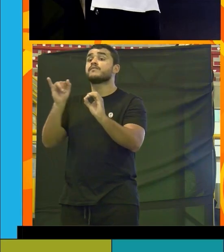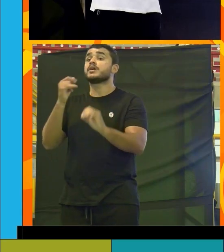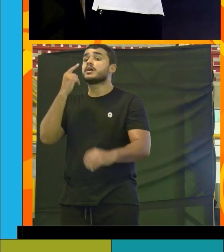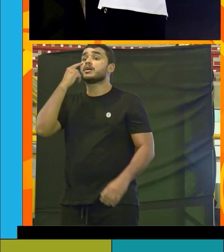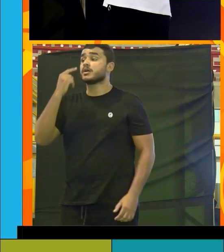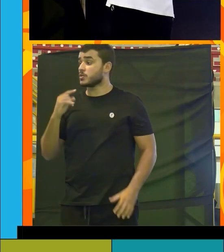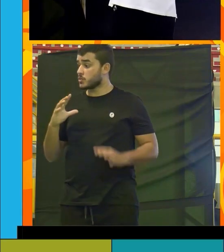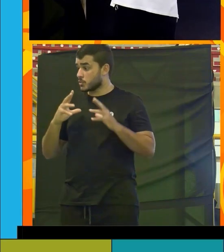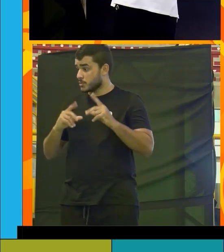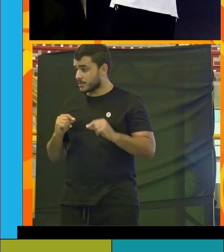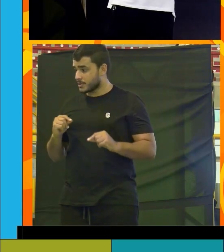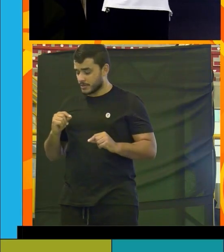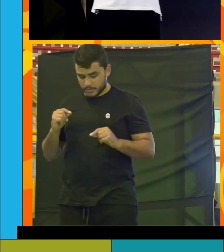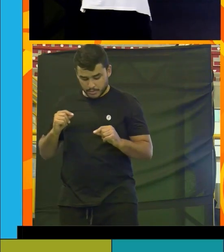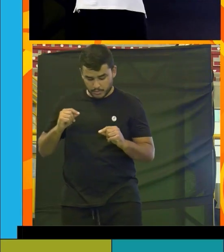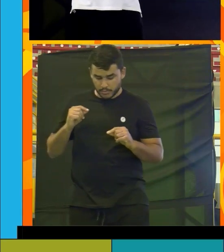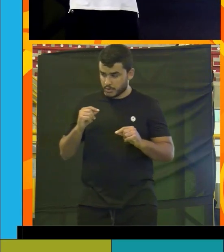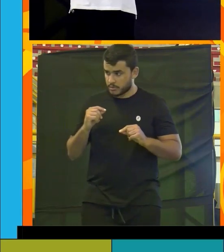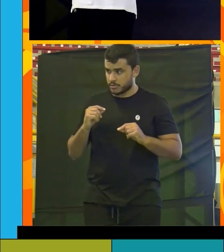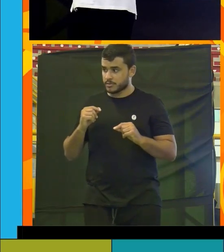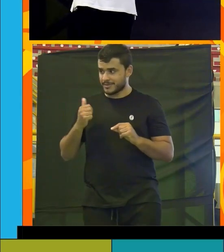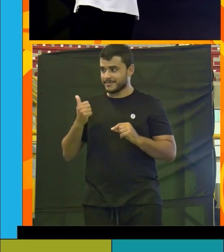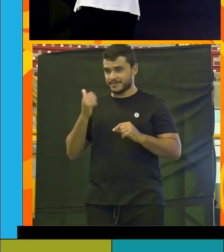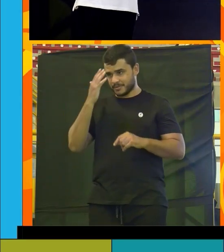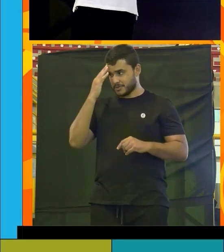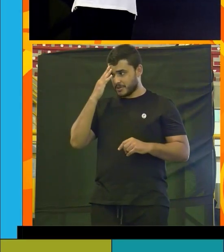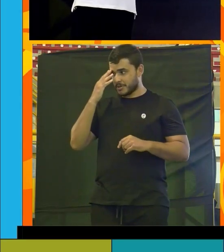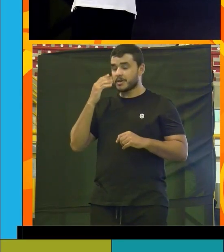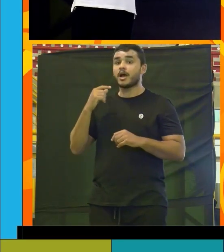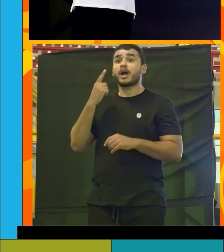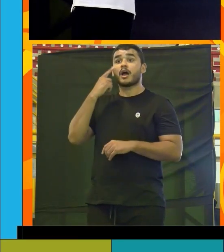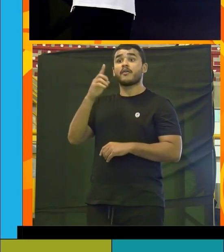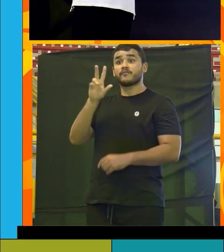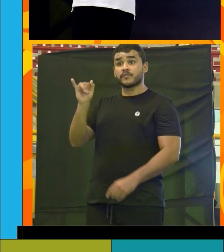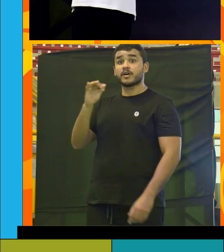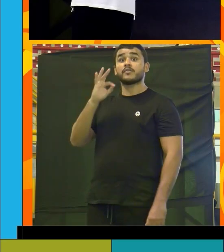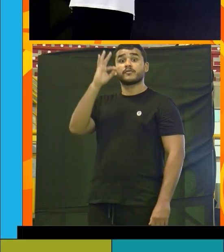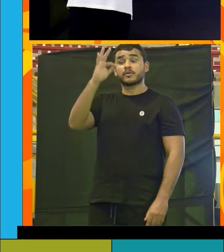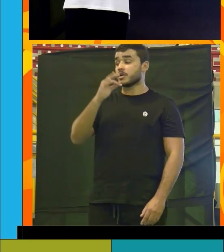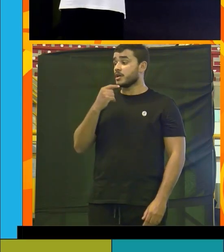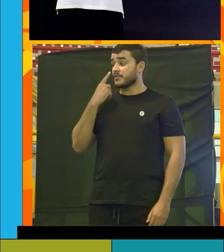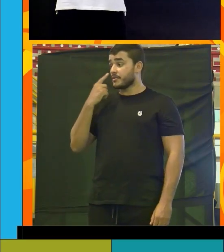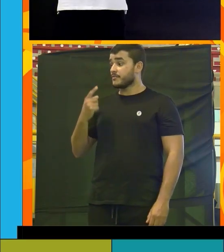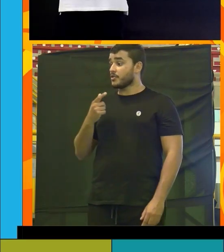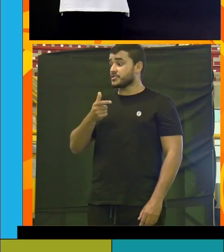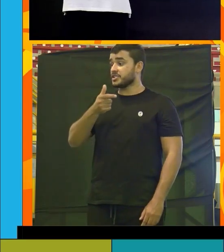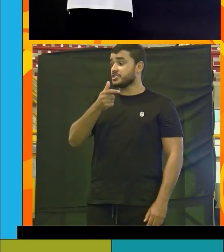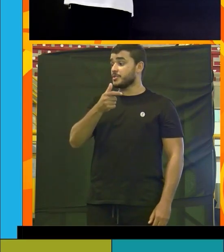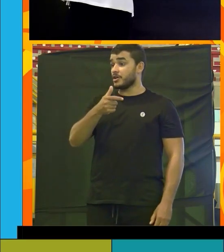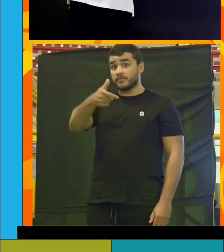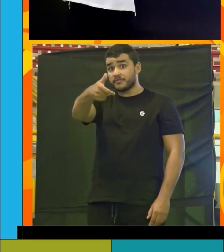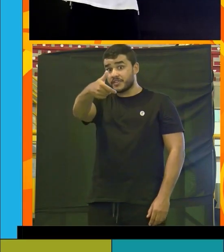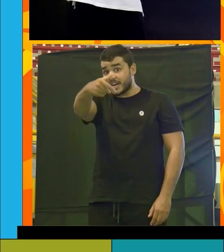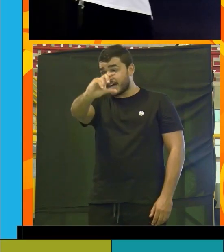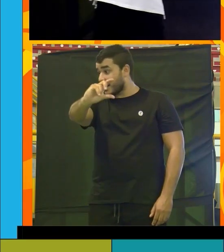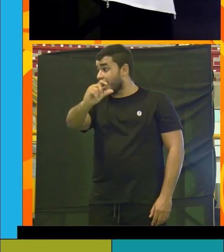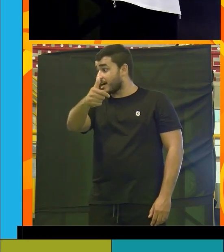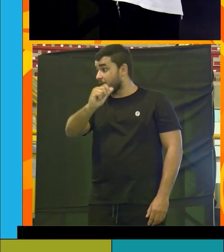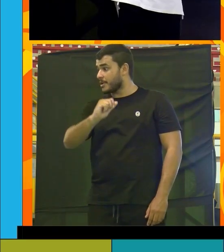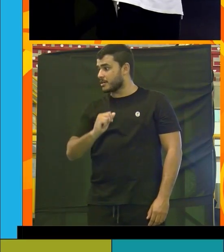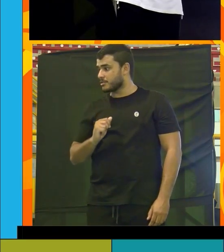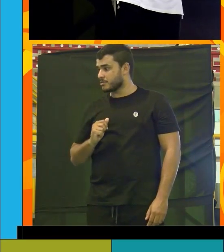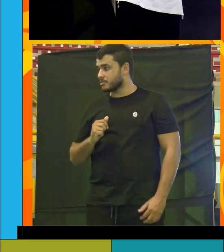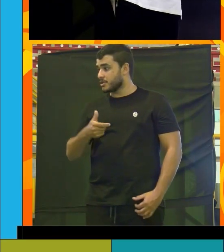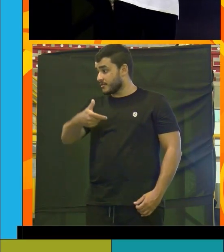dizer valor igual a zero. 8 anos depois, ele vai ter que depreciação? Ora, se 10 é 100,